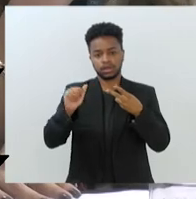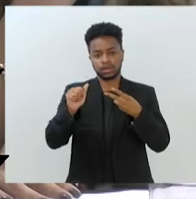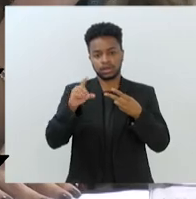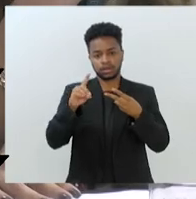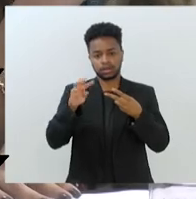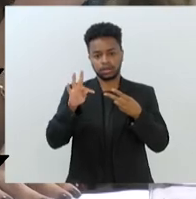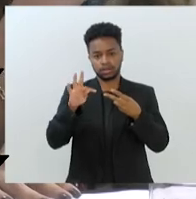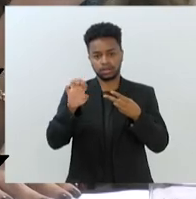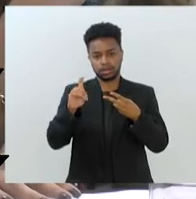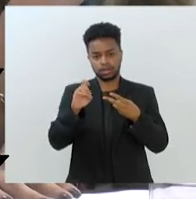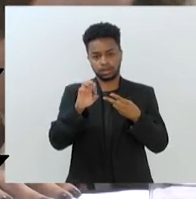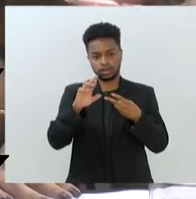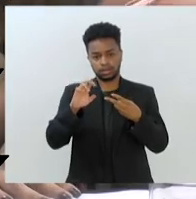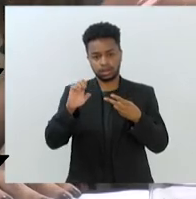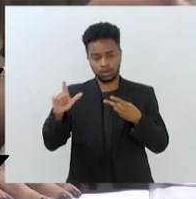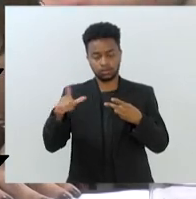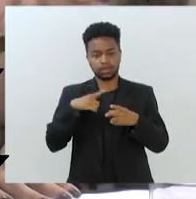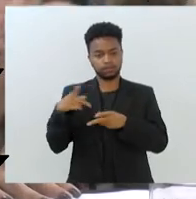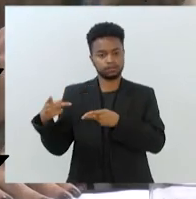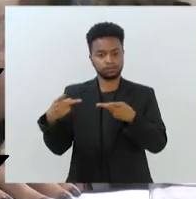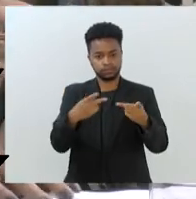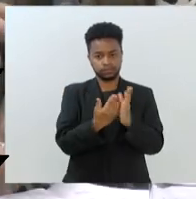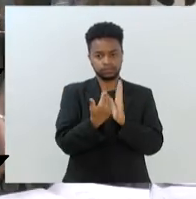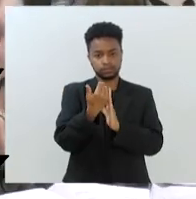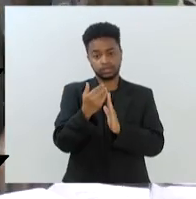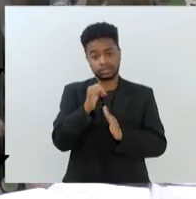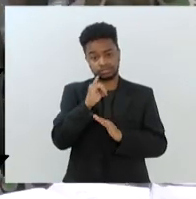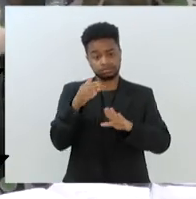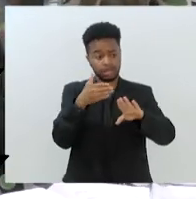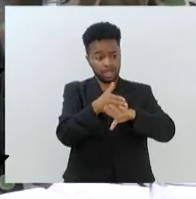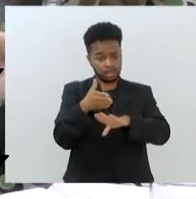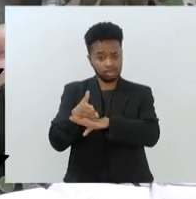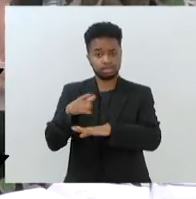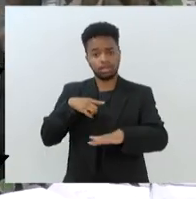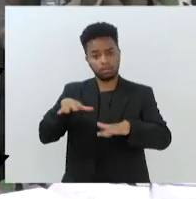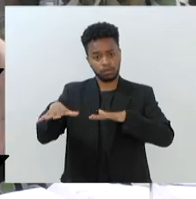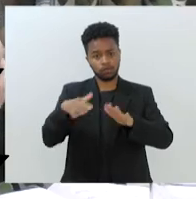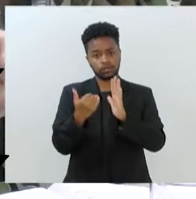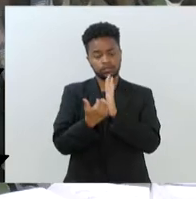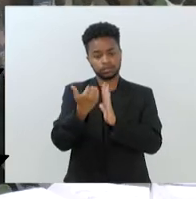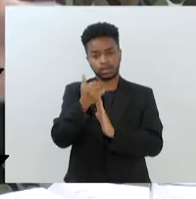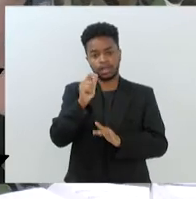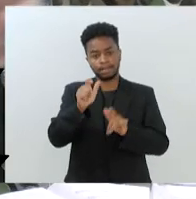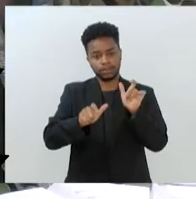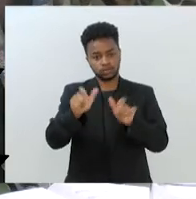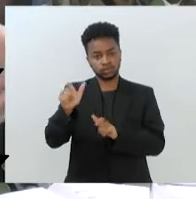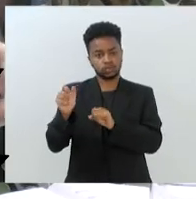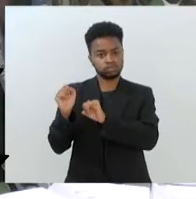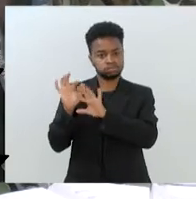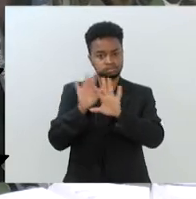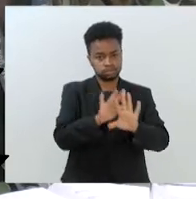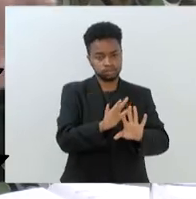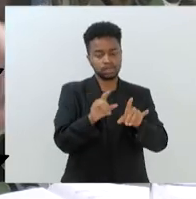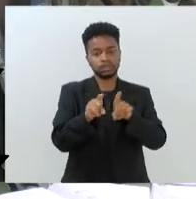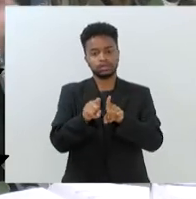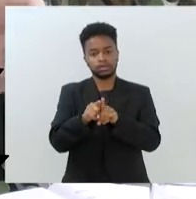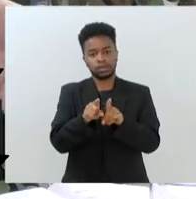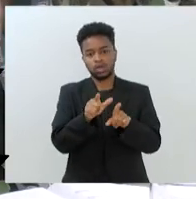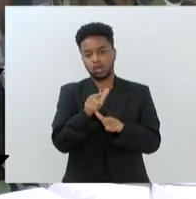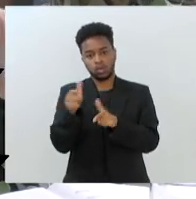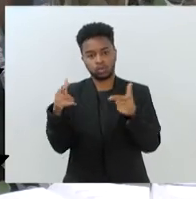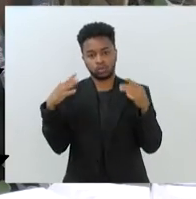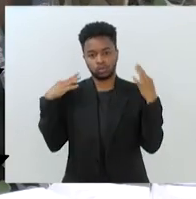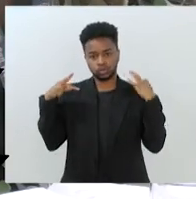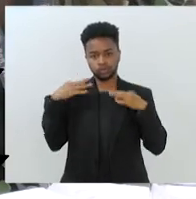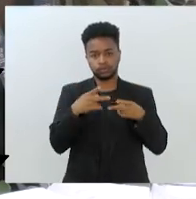visitação. Porque é gratuito, você entra na catedral, então você tem uma movimentação muito grande de pessoas, dos fiéis e também turistas